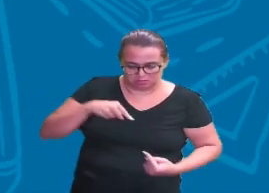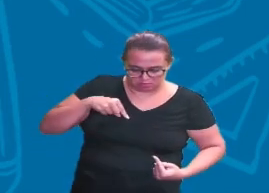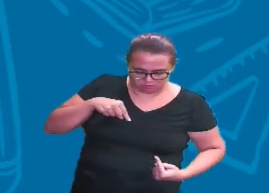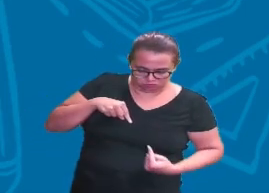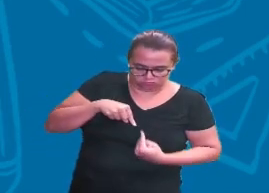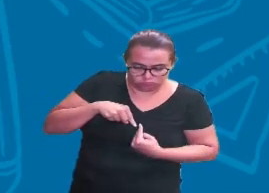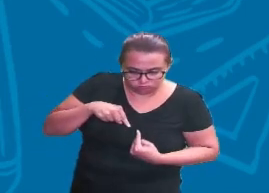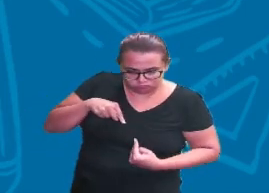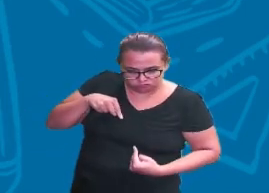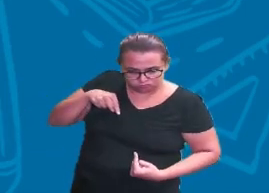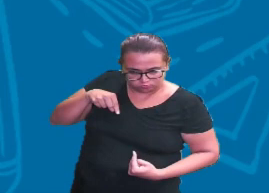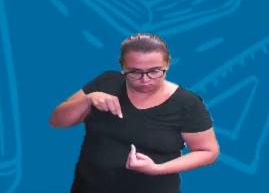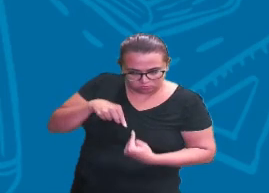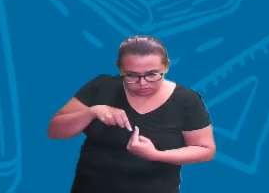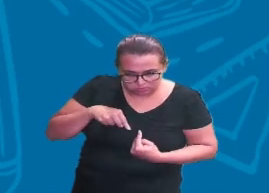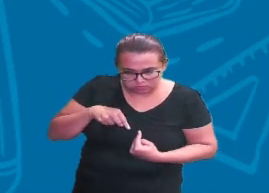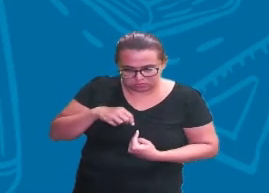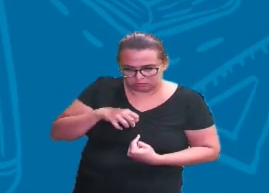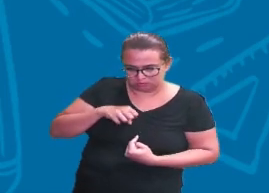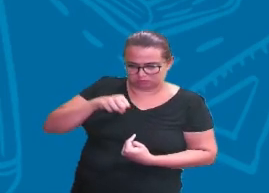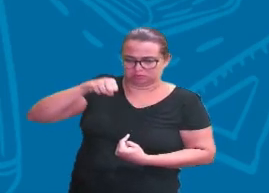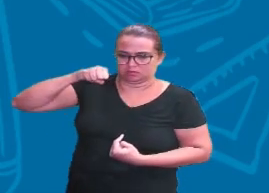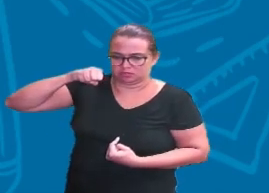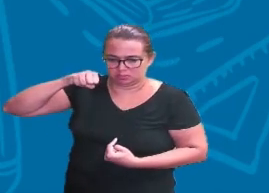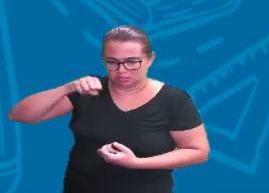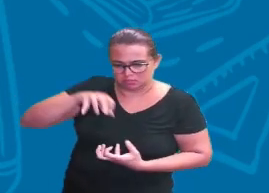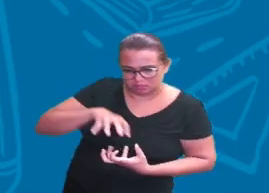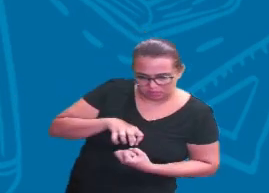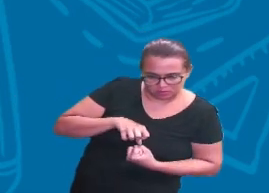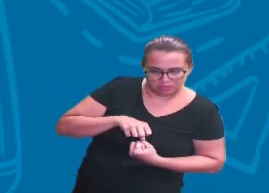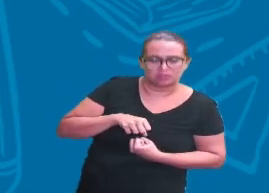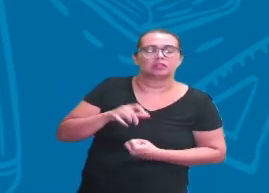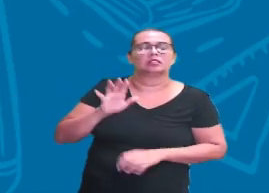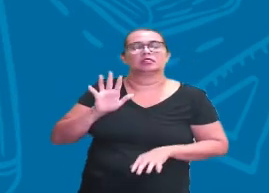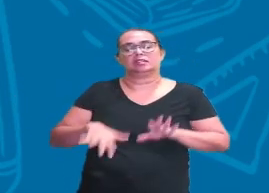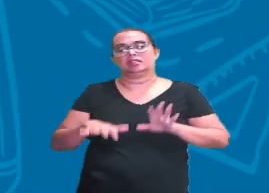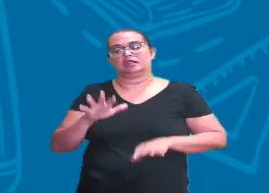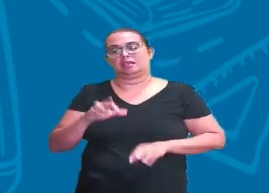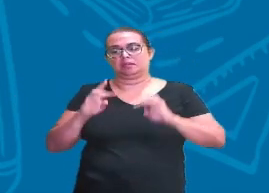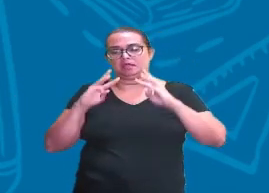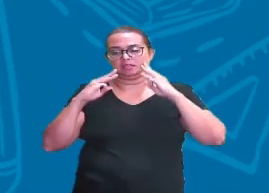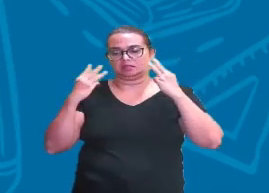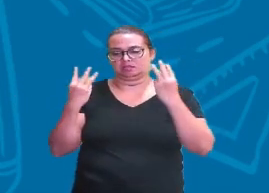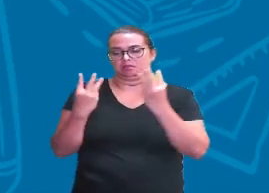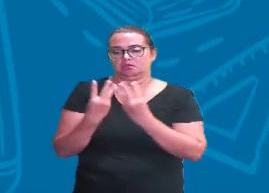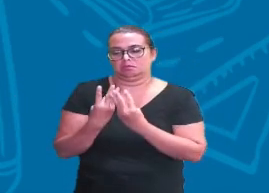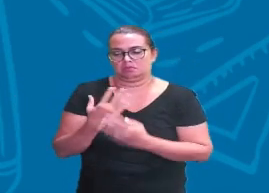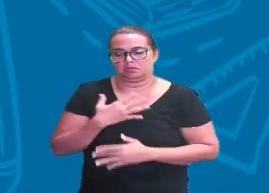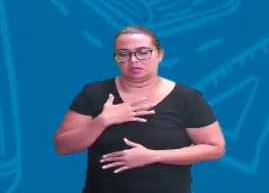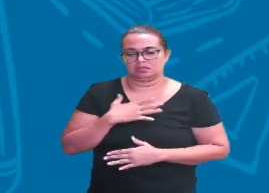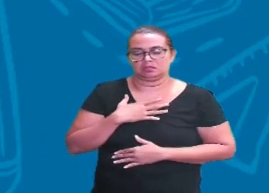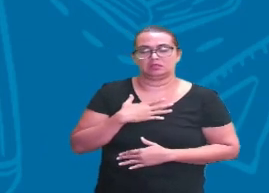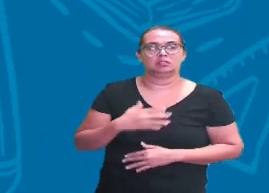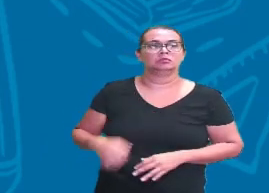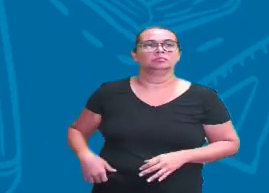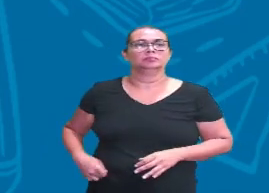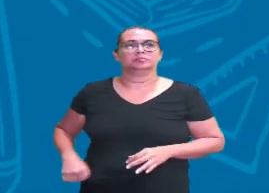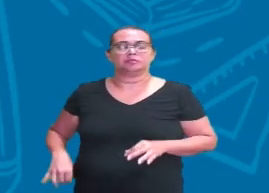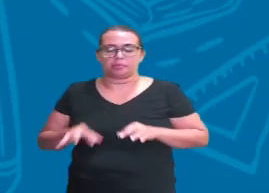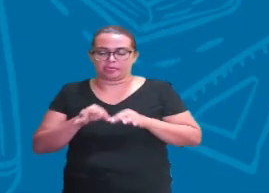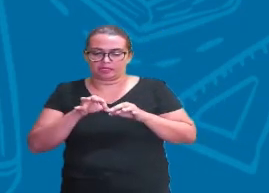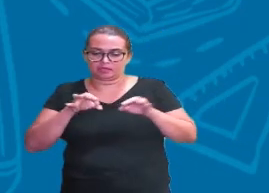quem? Da massa dos corpos e da distância entre eles. Esse é chamado da lei da